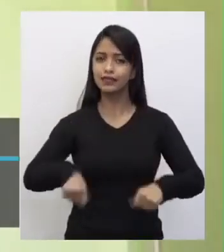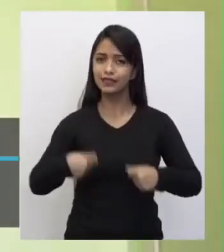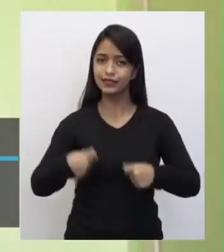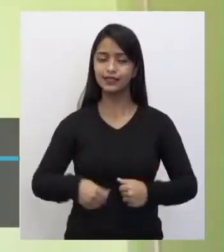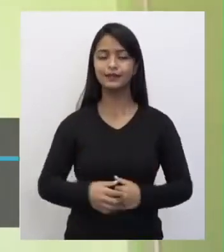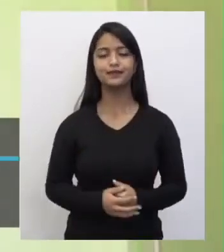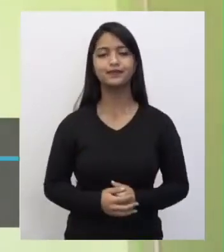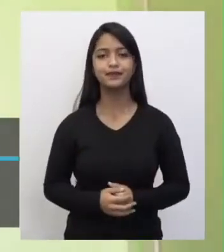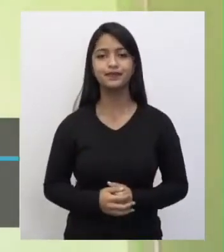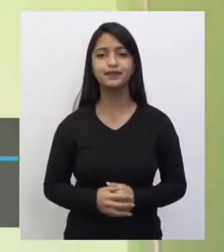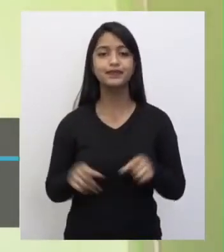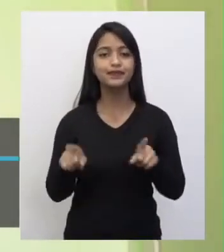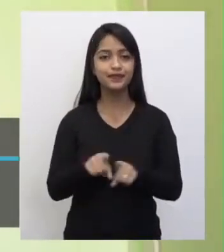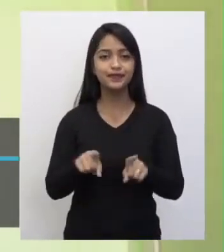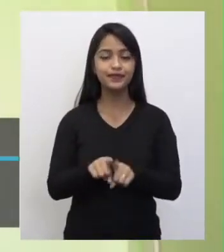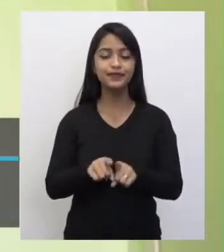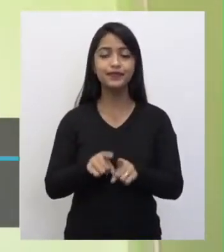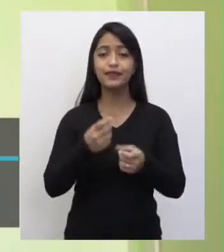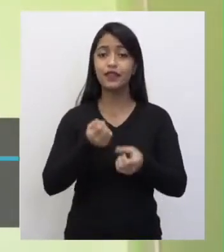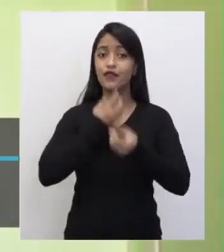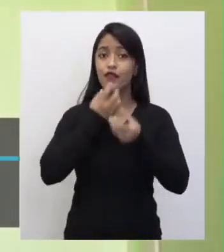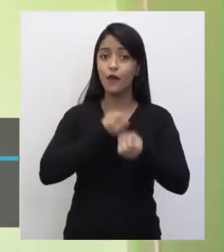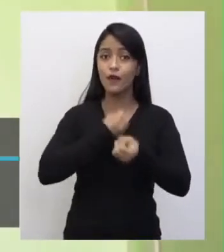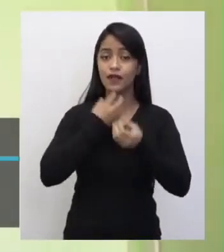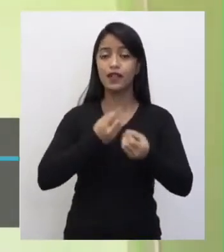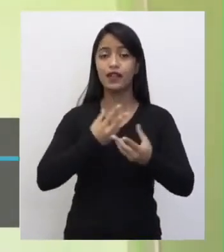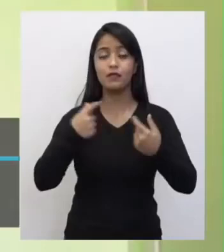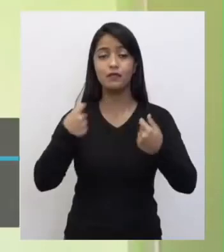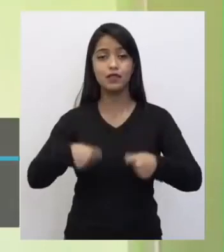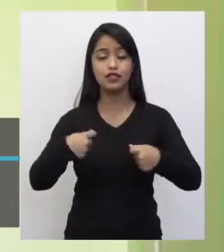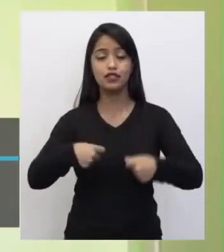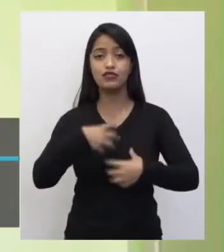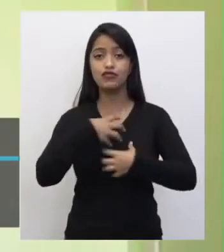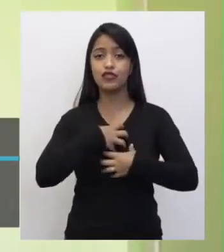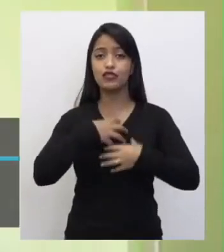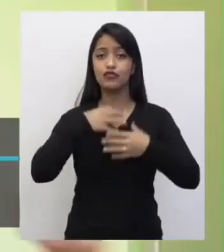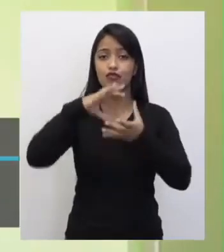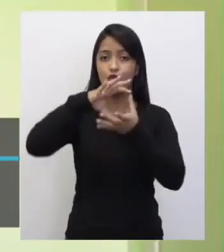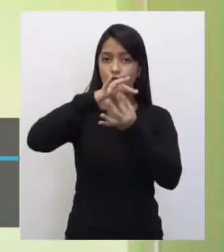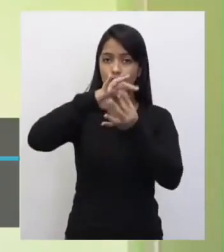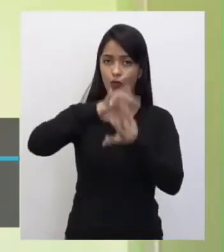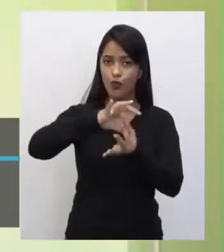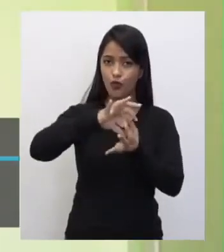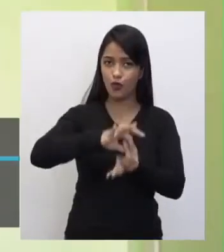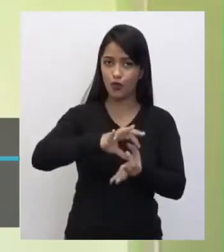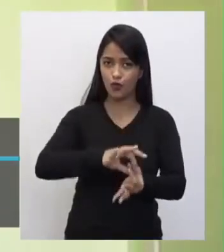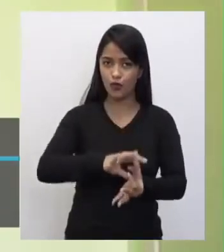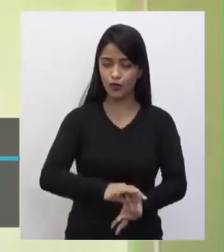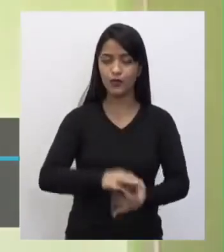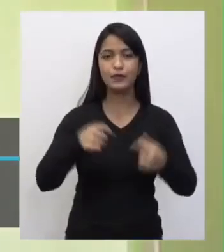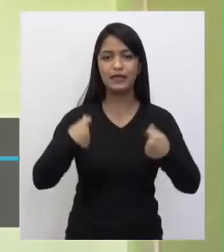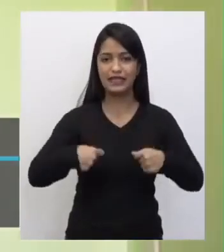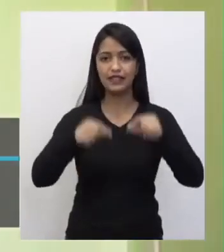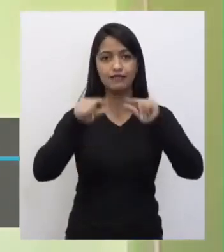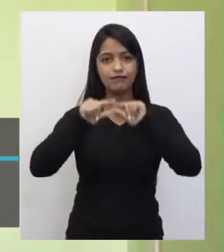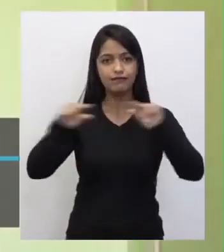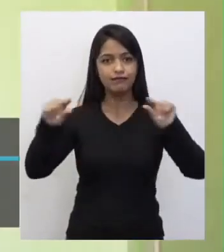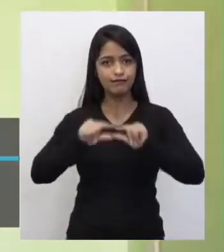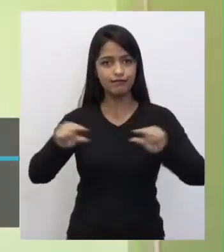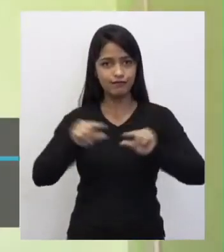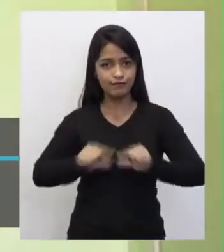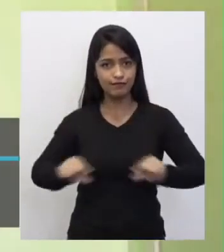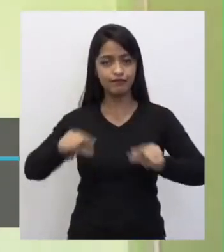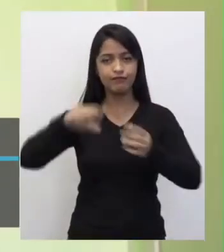Ela precisa de um encadeamento, ou seja, eu preciso conectar as orações